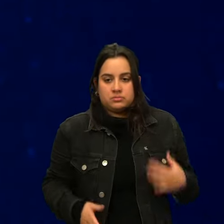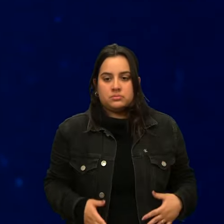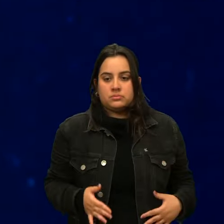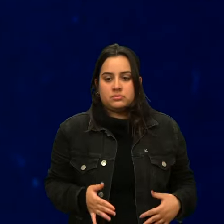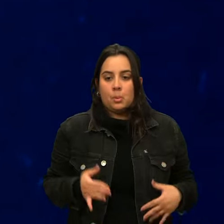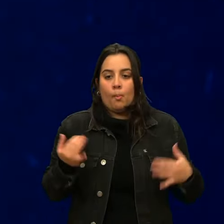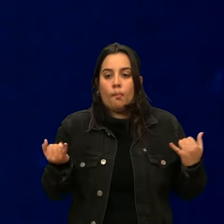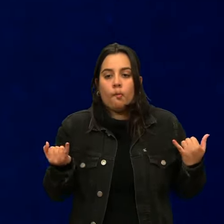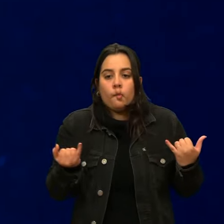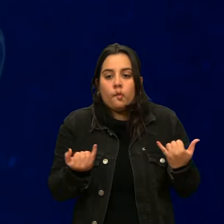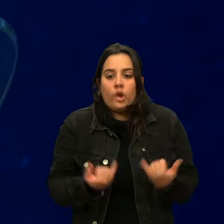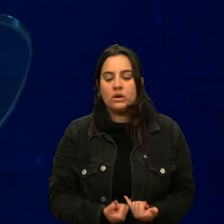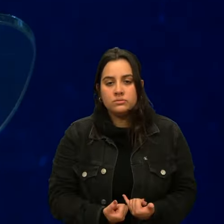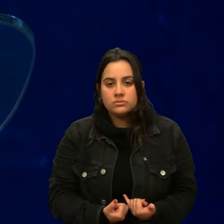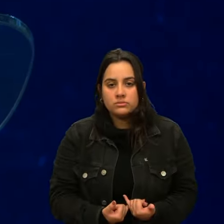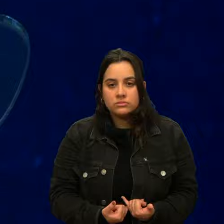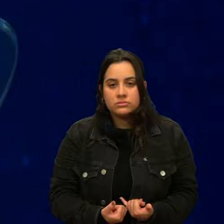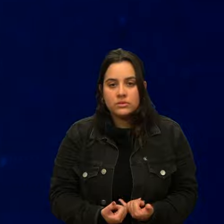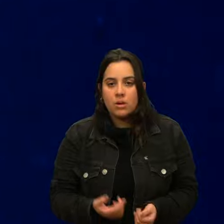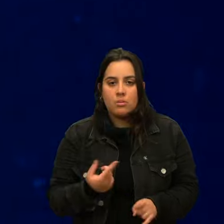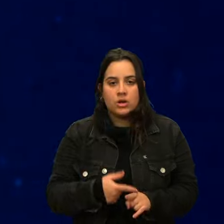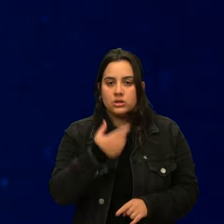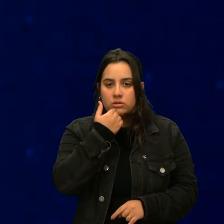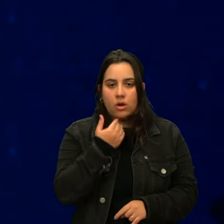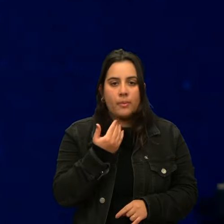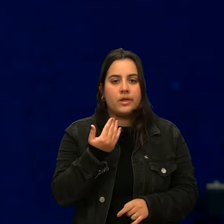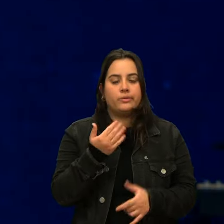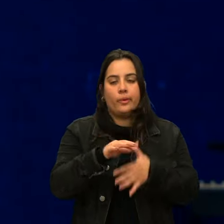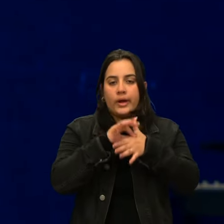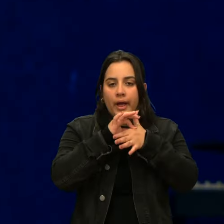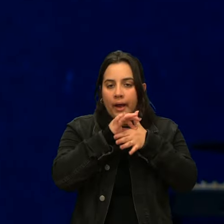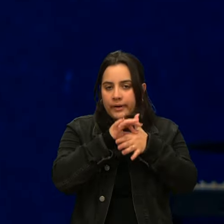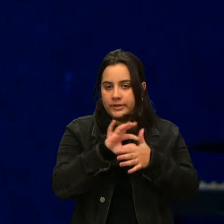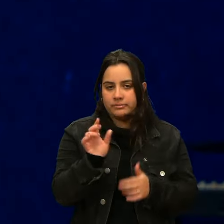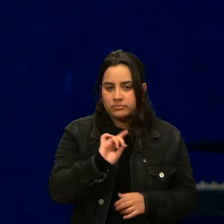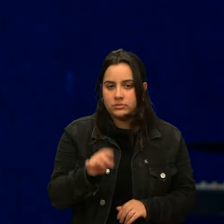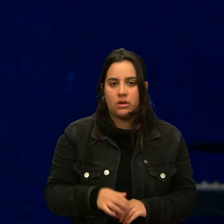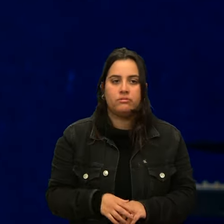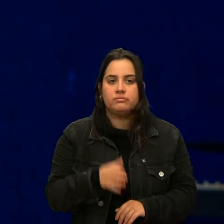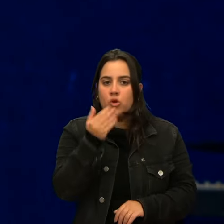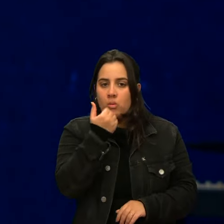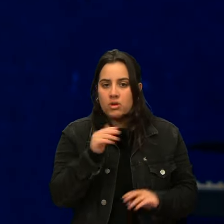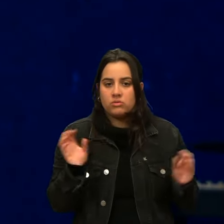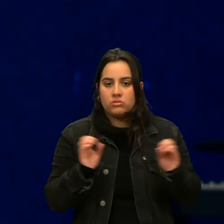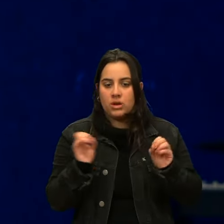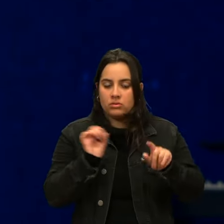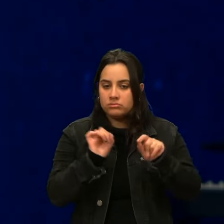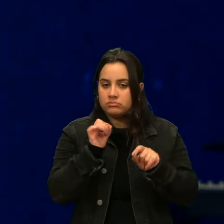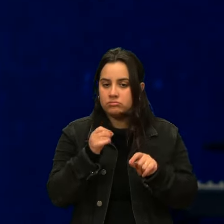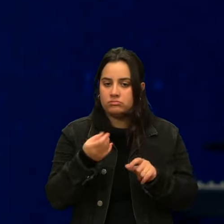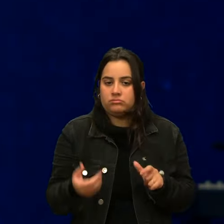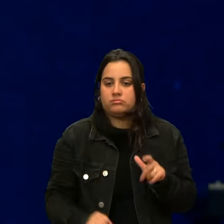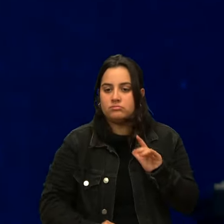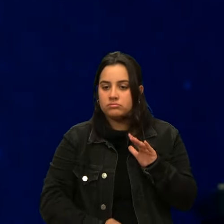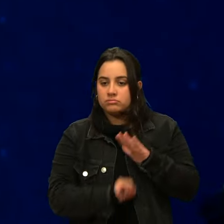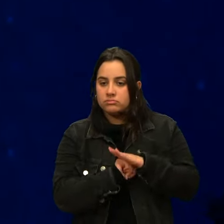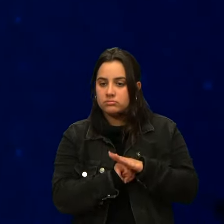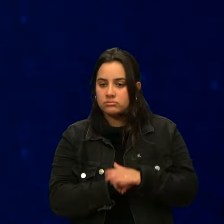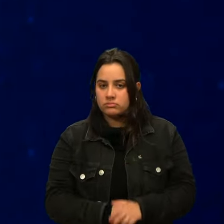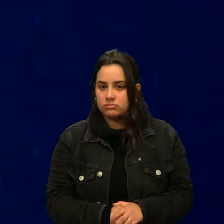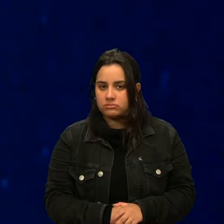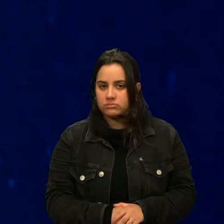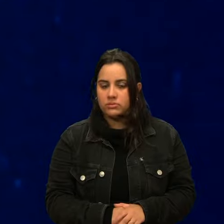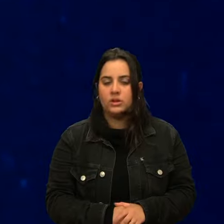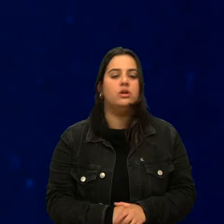palito, né? Porque você não está comendo proteína, você não está comendo nada que te sustente.